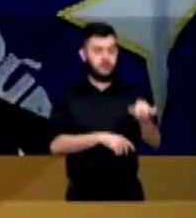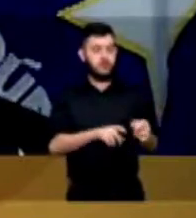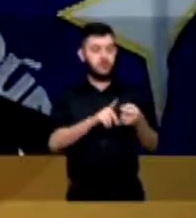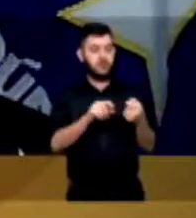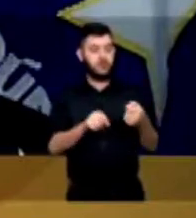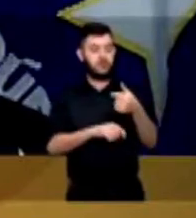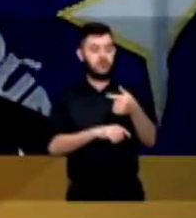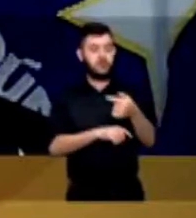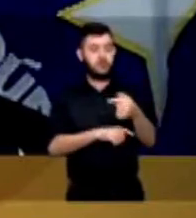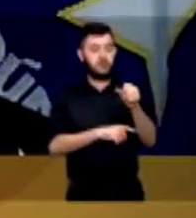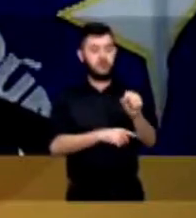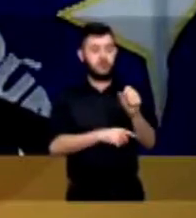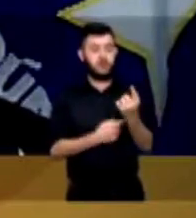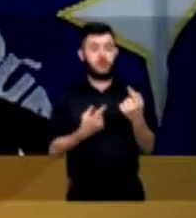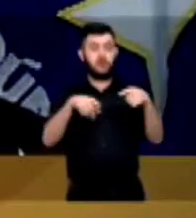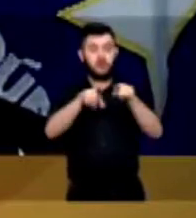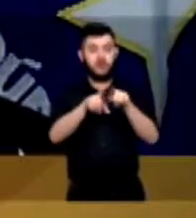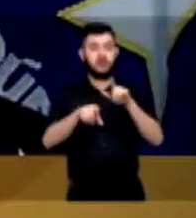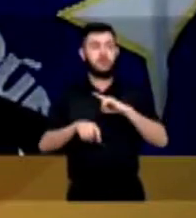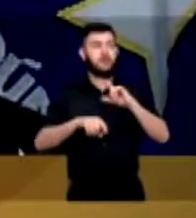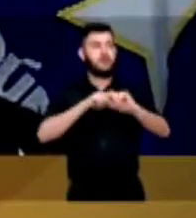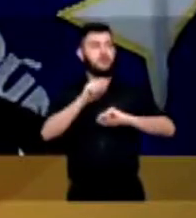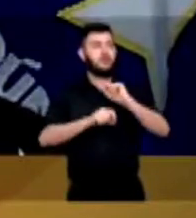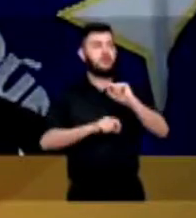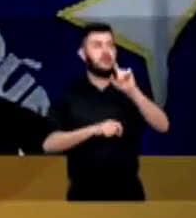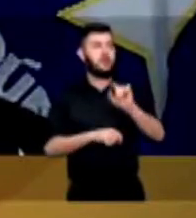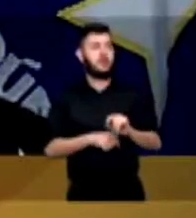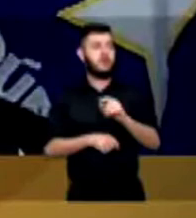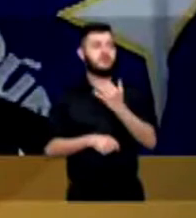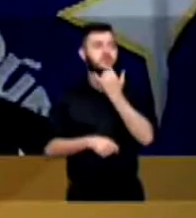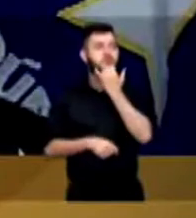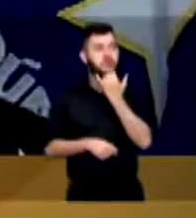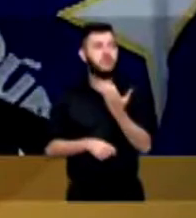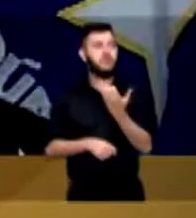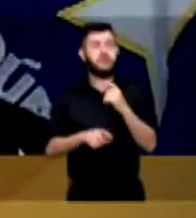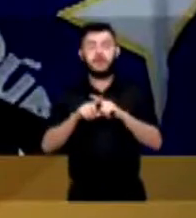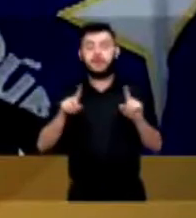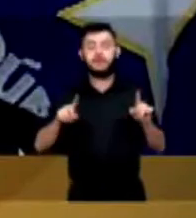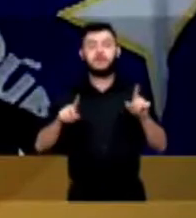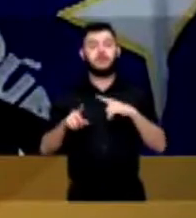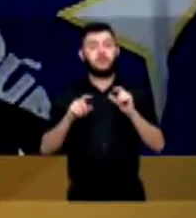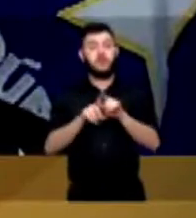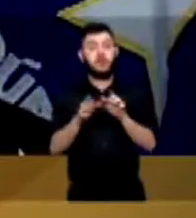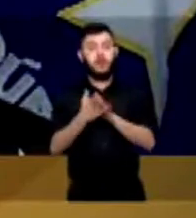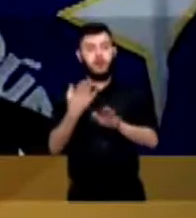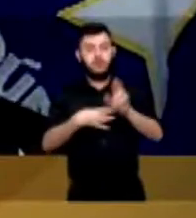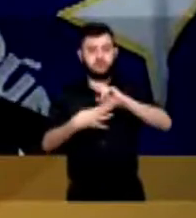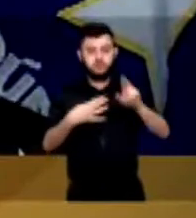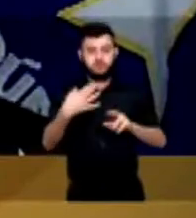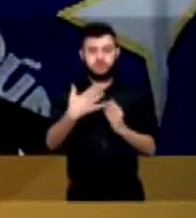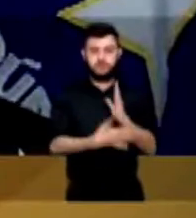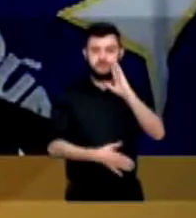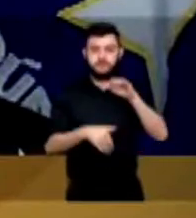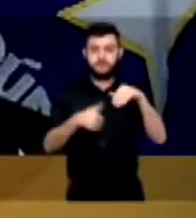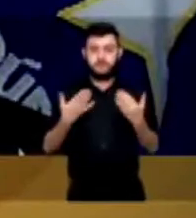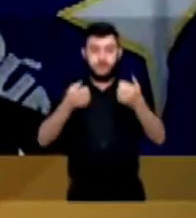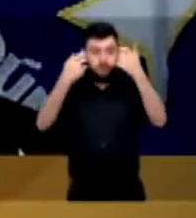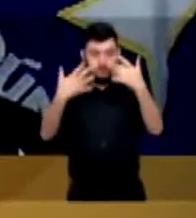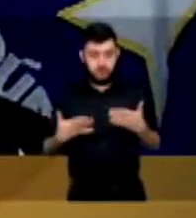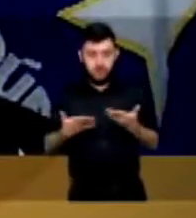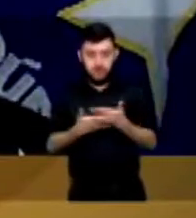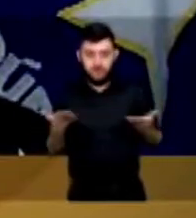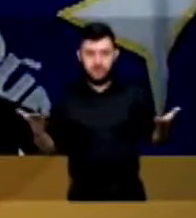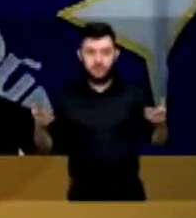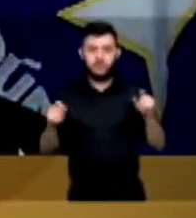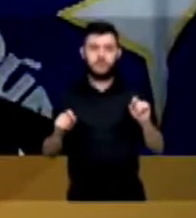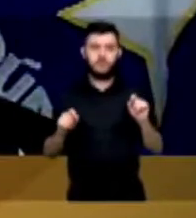ADCT, rendendo ensejo data vênia ao provimento do recurso extraordinário. Ressalto que